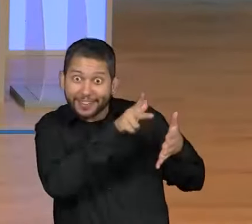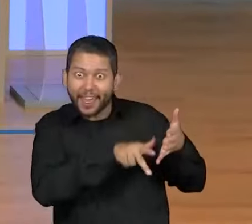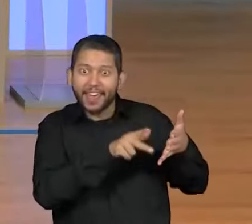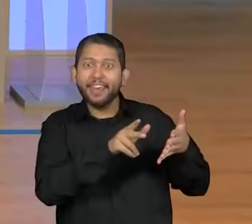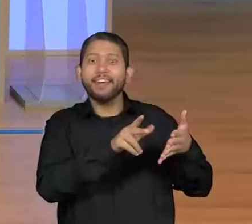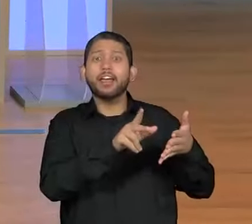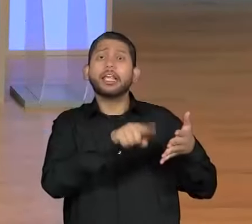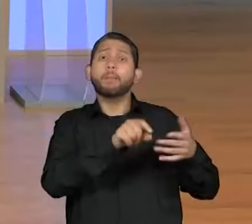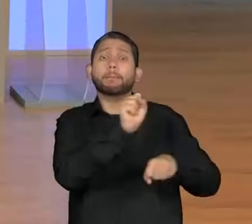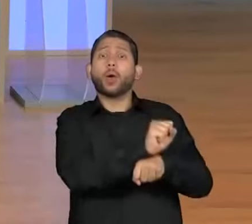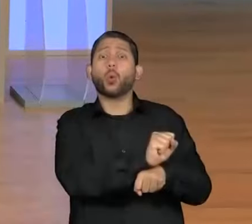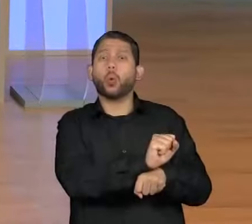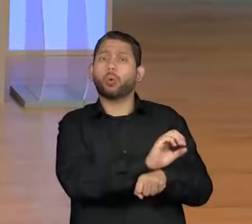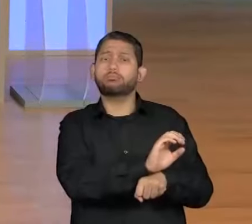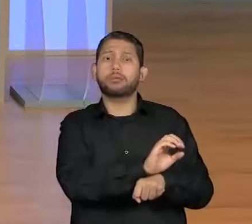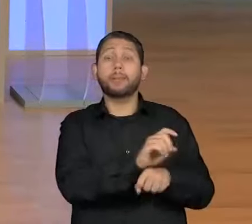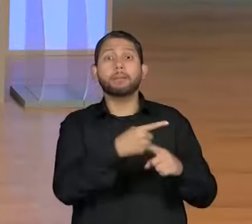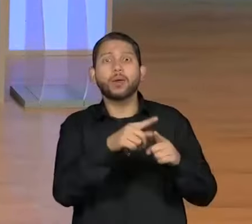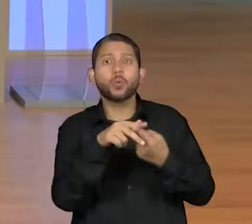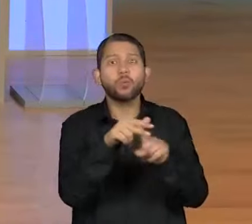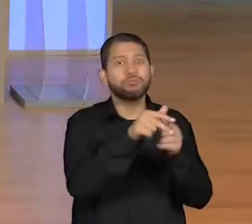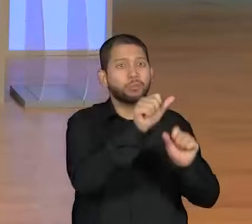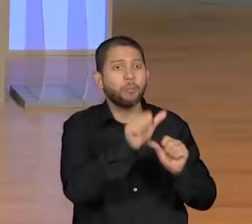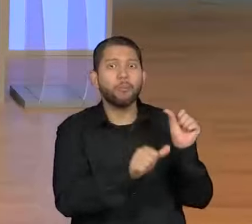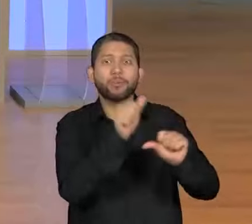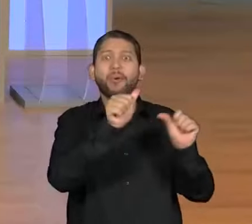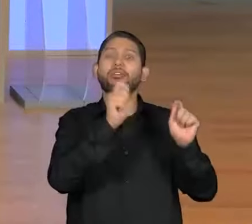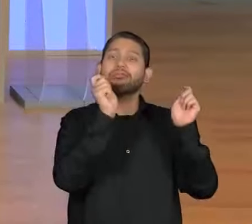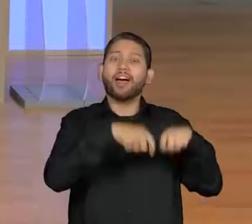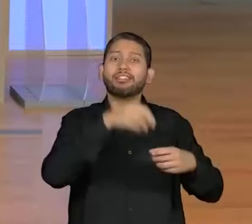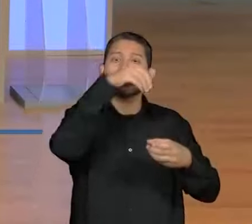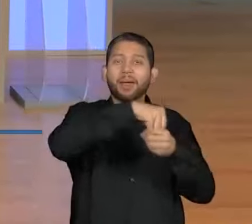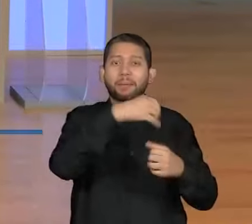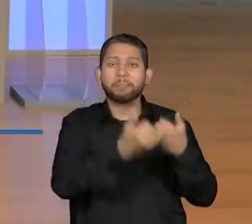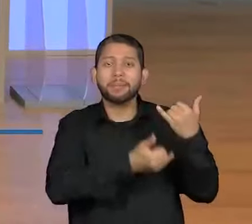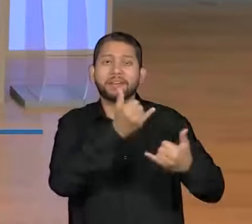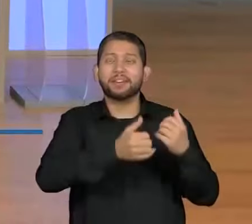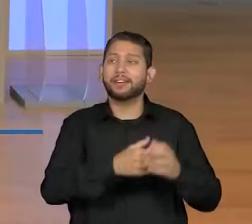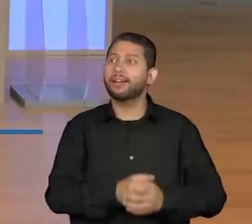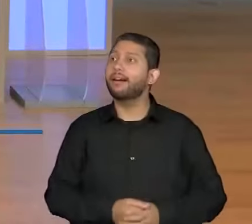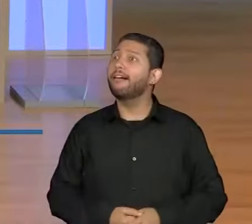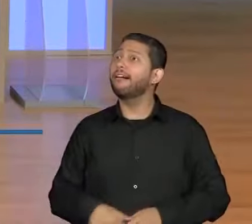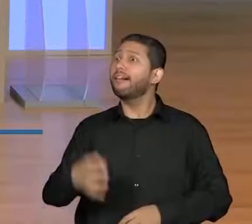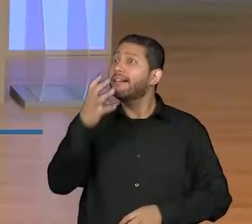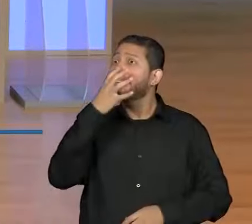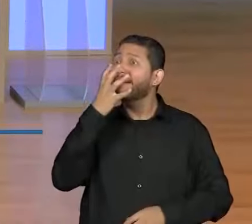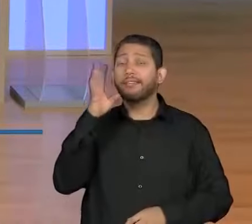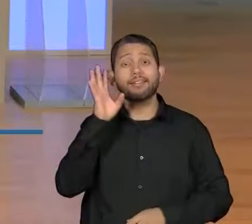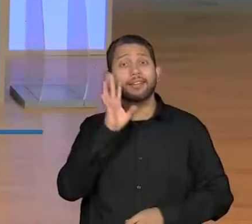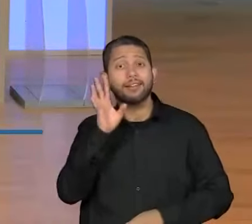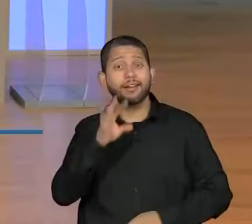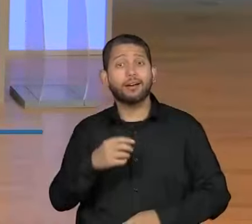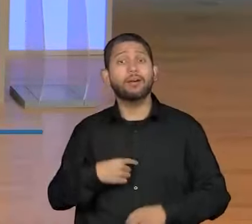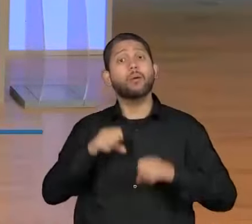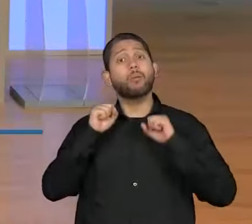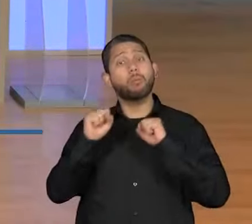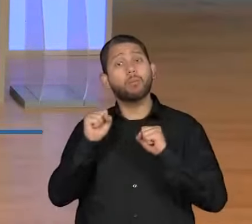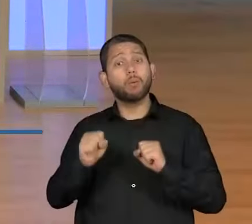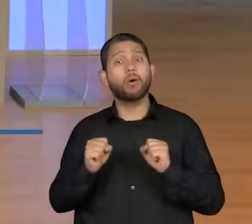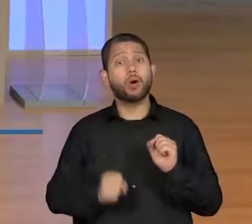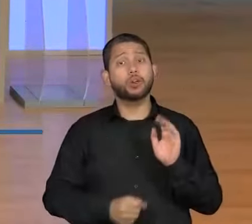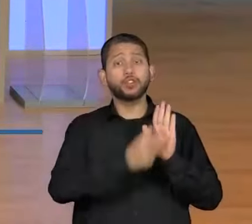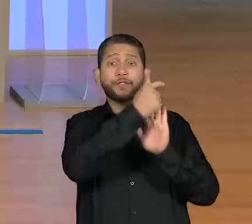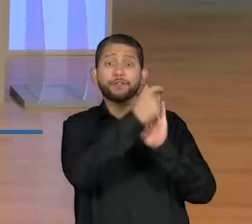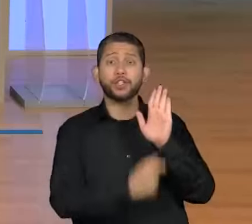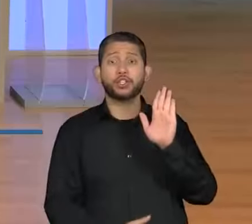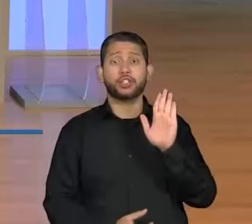gostoso, bem divertido. Sabe uma ótima forma de apresentar essa pesquisa que agora você falando veio à minha cabeça? Sim. É criar uma ficha